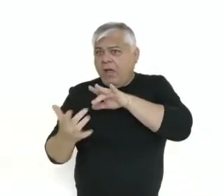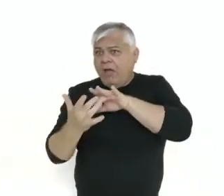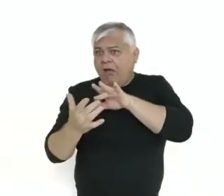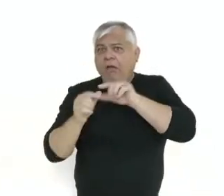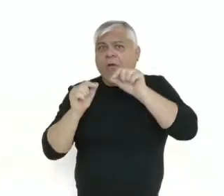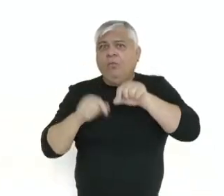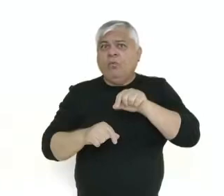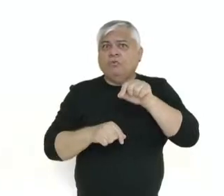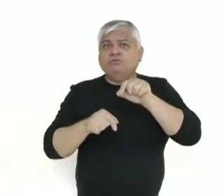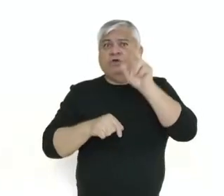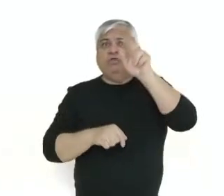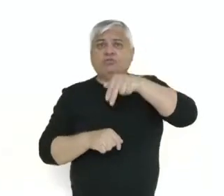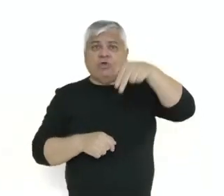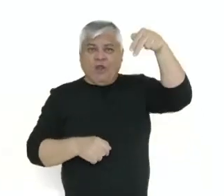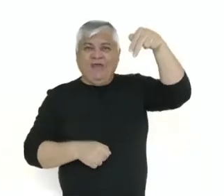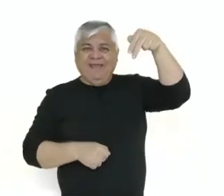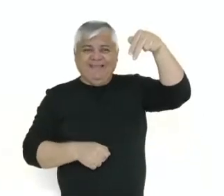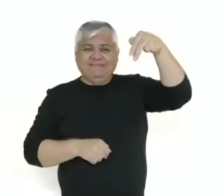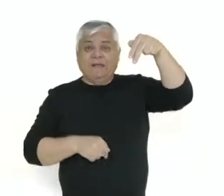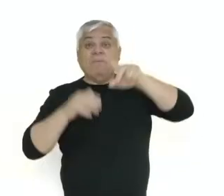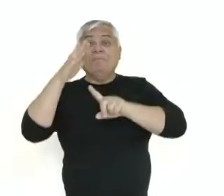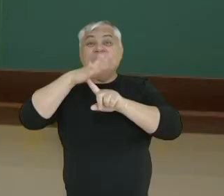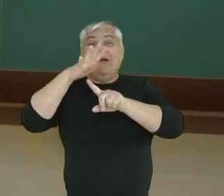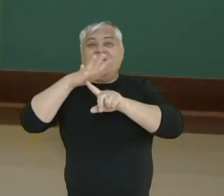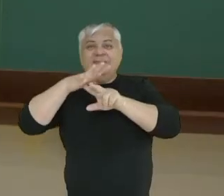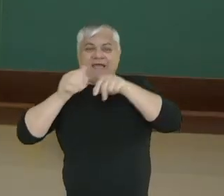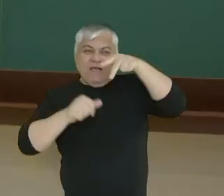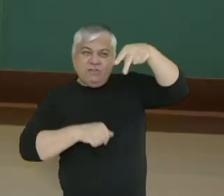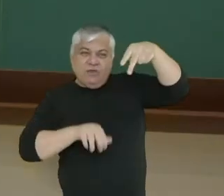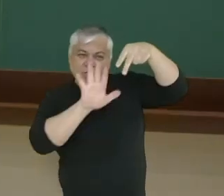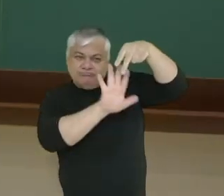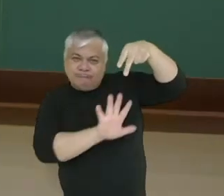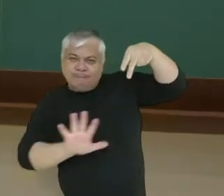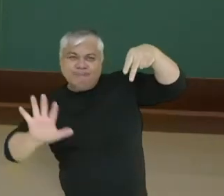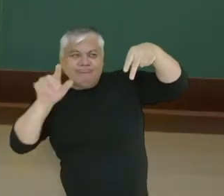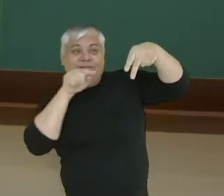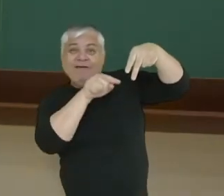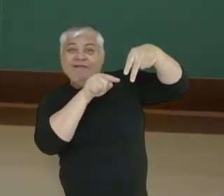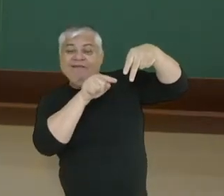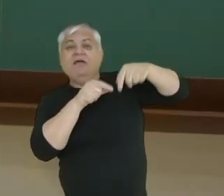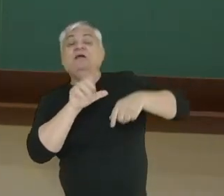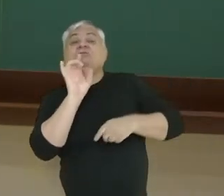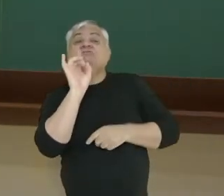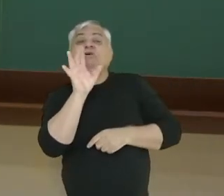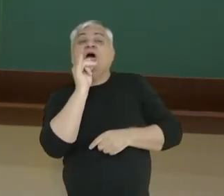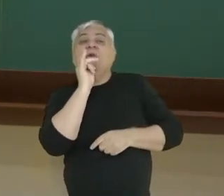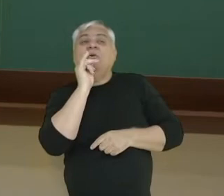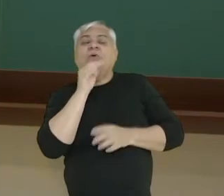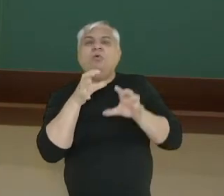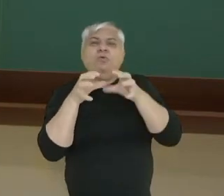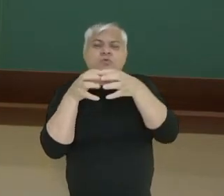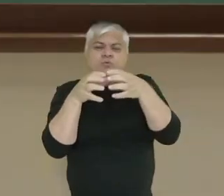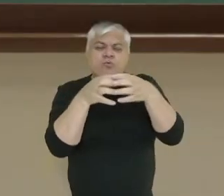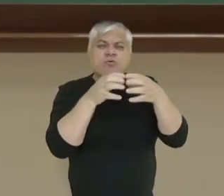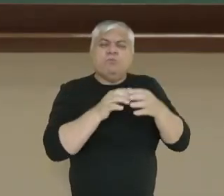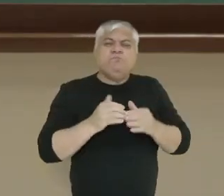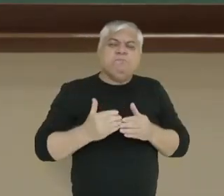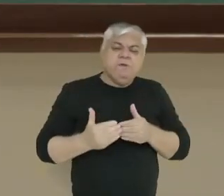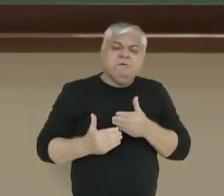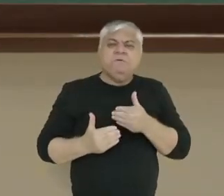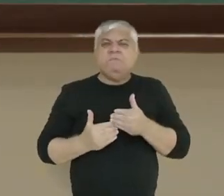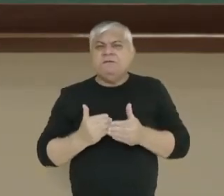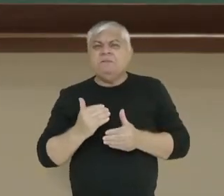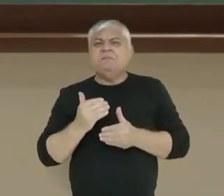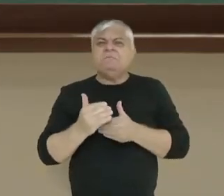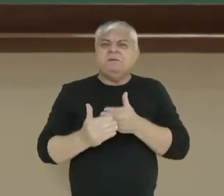do Paraná. Mas vão ter alguns grupos que apenas, né, muito posterior, já